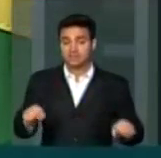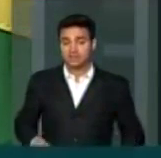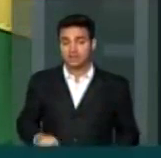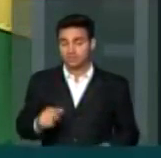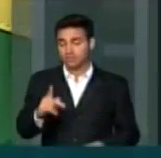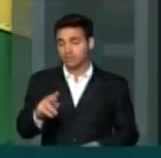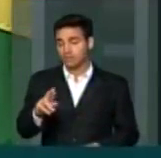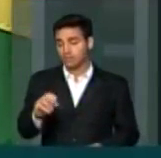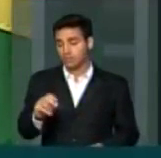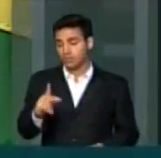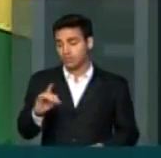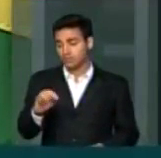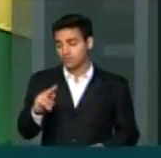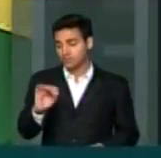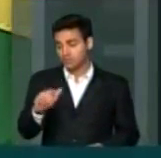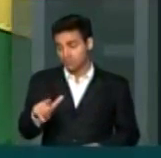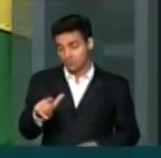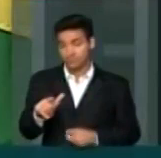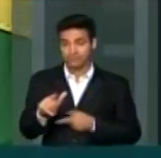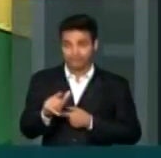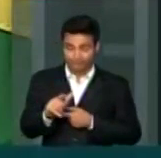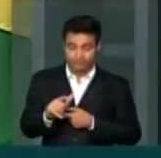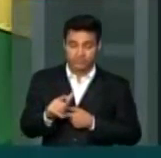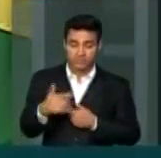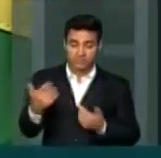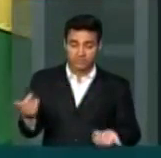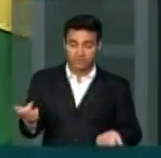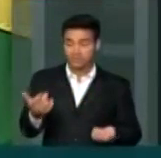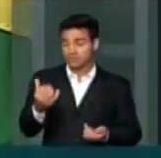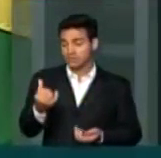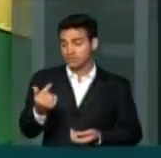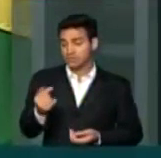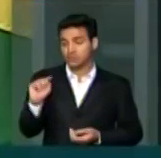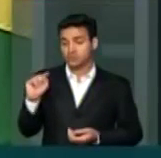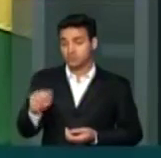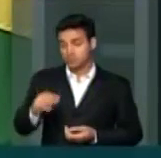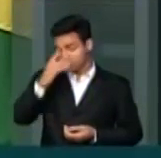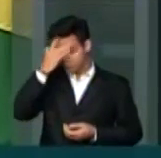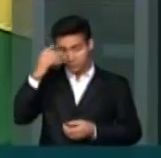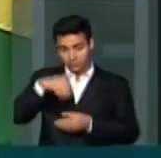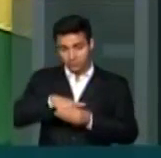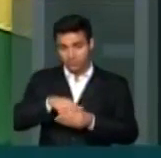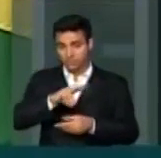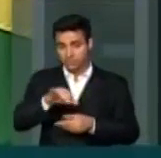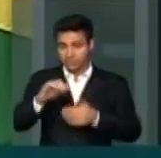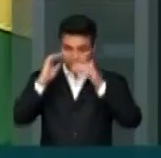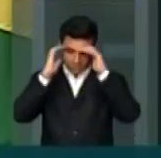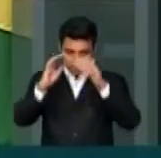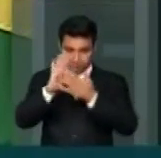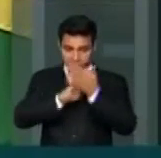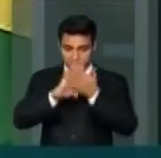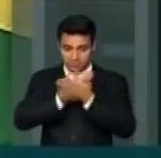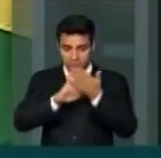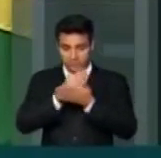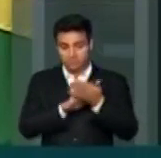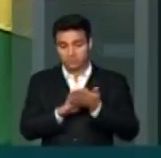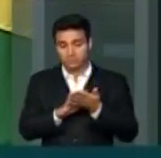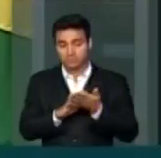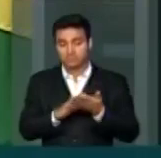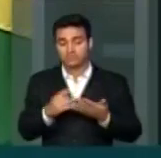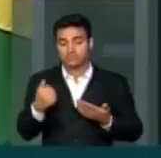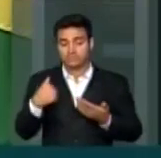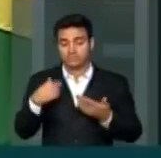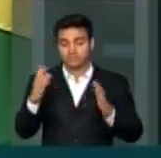a livre vontade política de mais de 67 mil cidadãos não será cumprido, registrando que